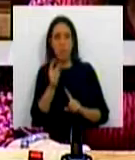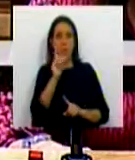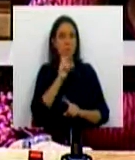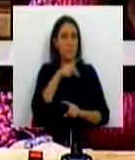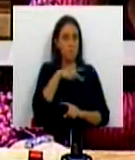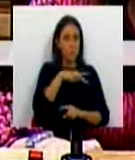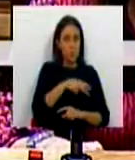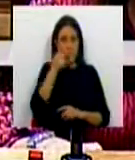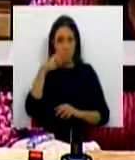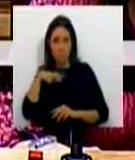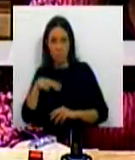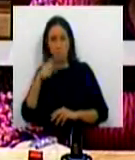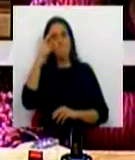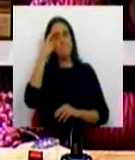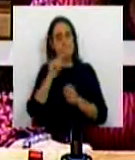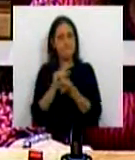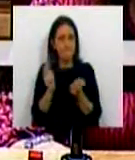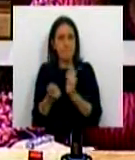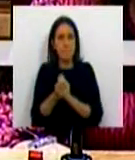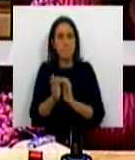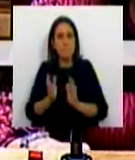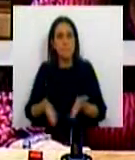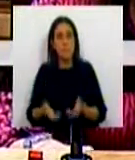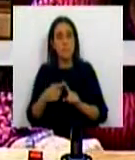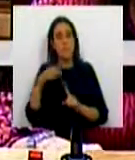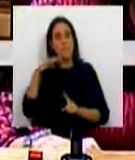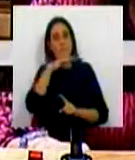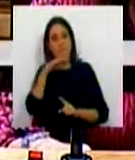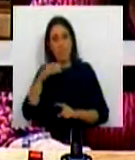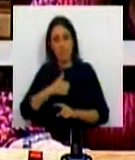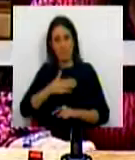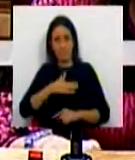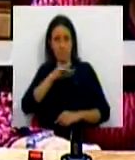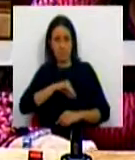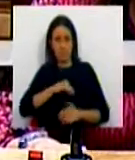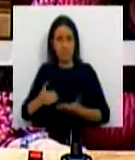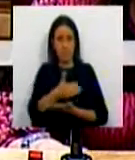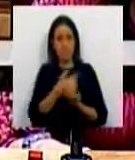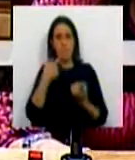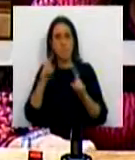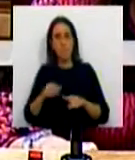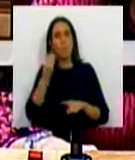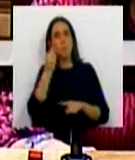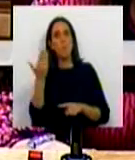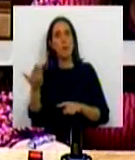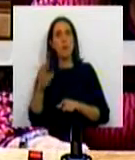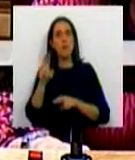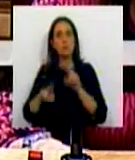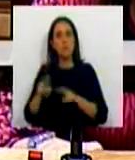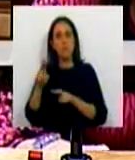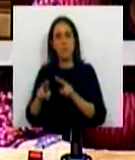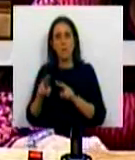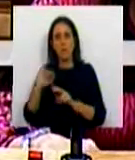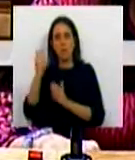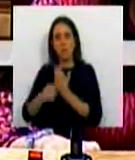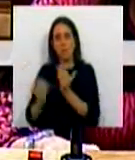tempo de virar a página, que era tempo de recuperar os rendimentos das famílias e das empresas através do alívio da carga fiscal e da melhoria das condições do